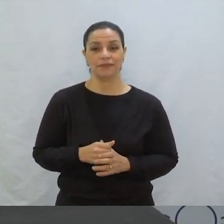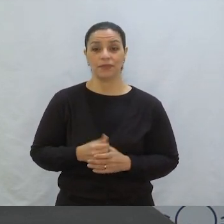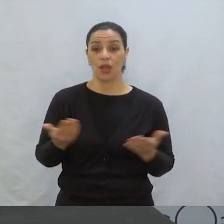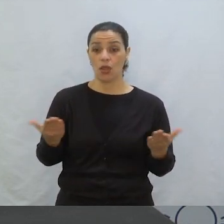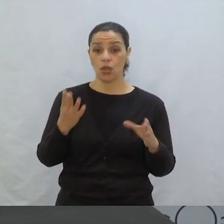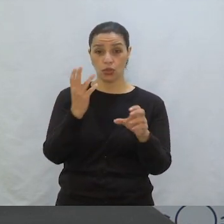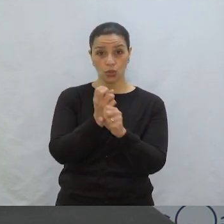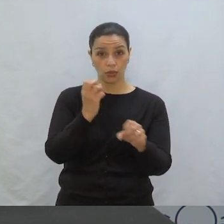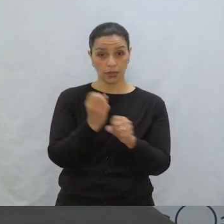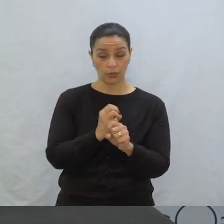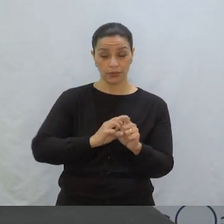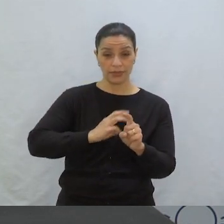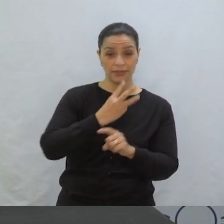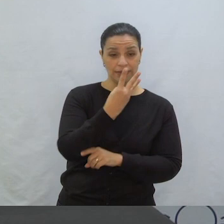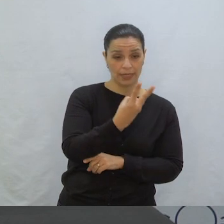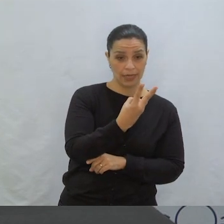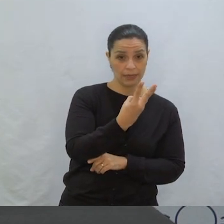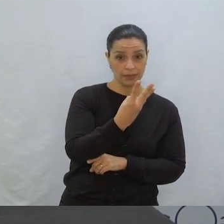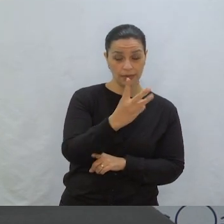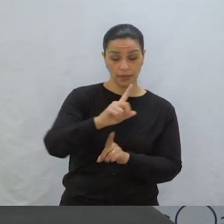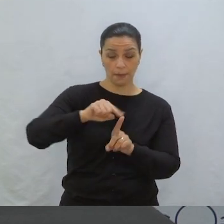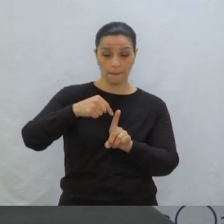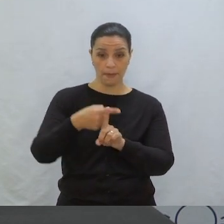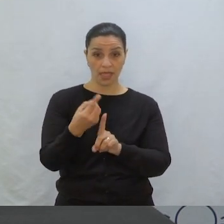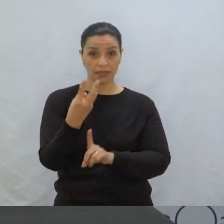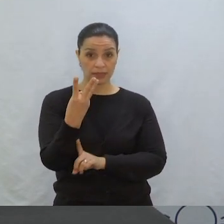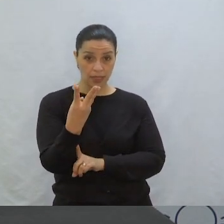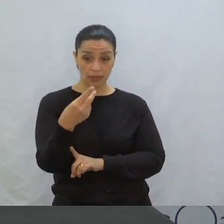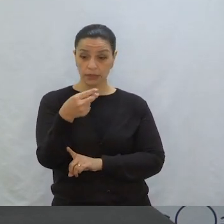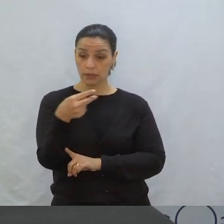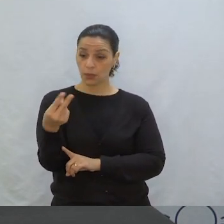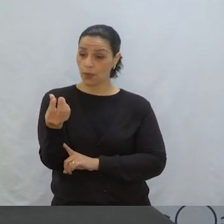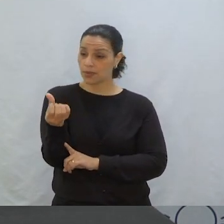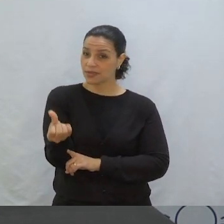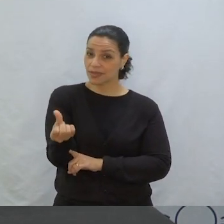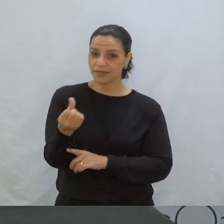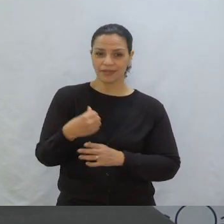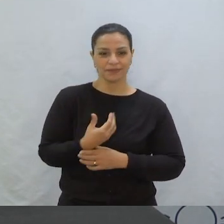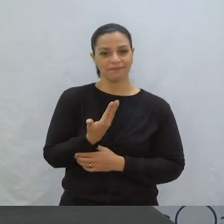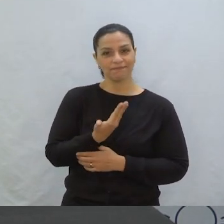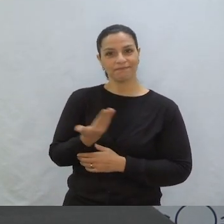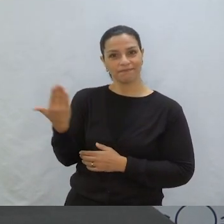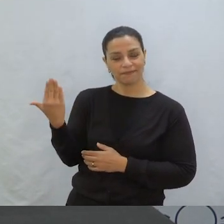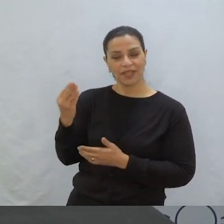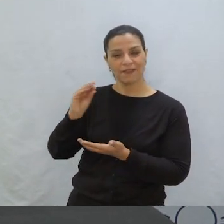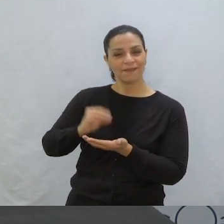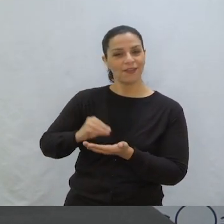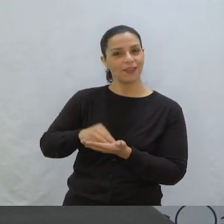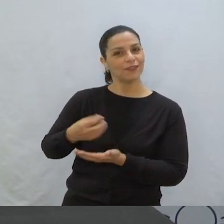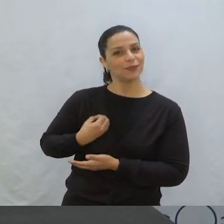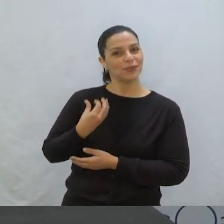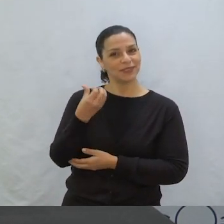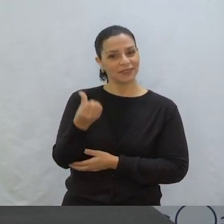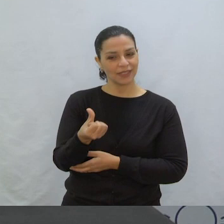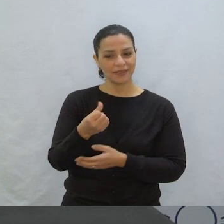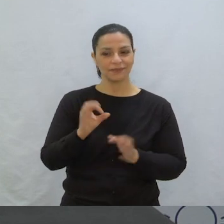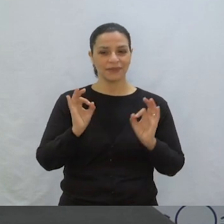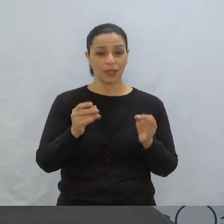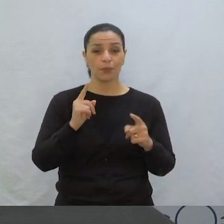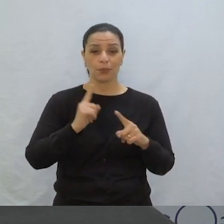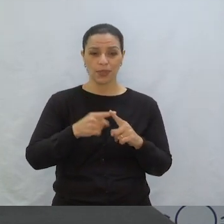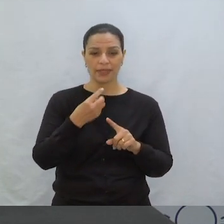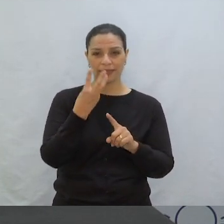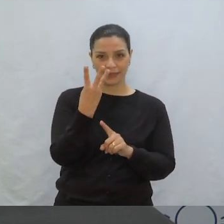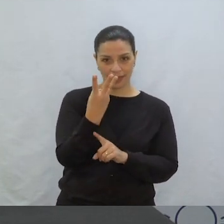6. Então, 3 mais 3 é igual a 6. Então, o número que estava faltando ali é o número